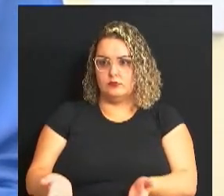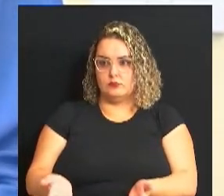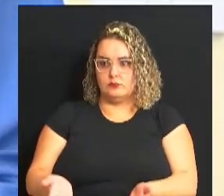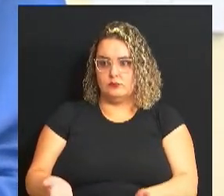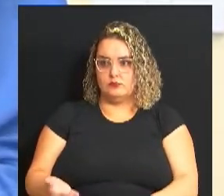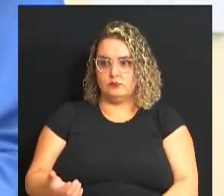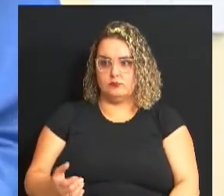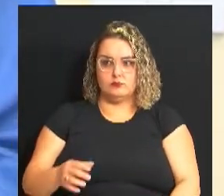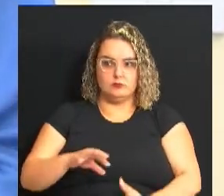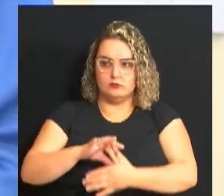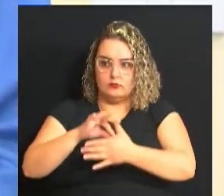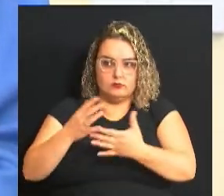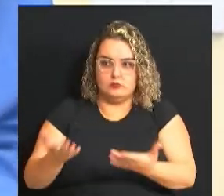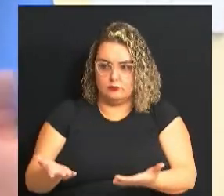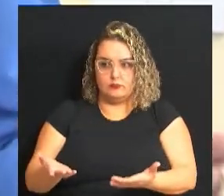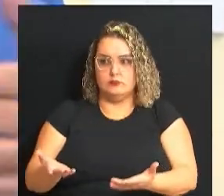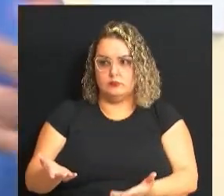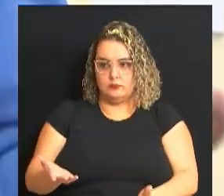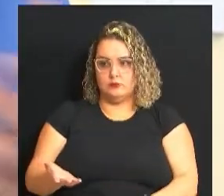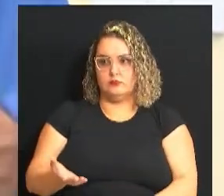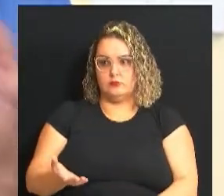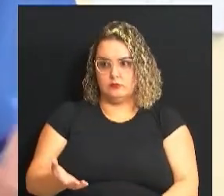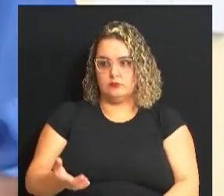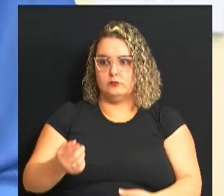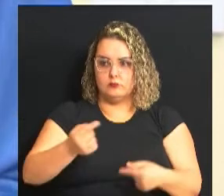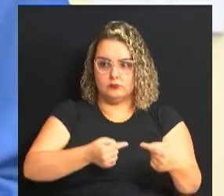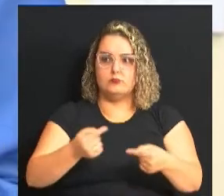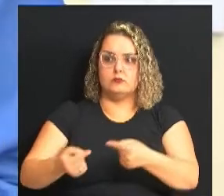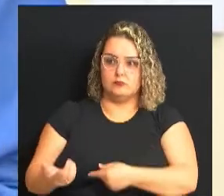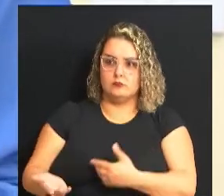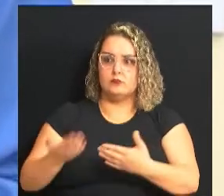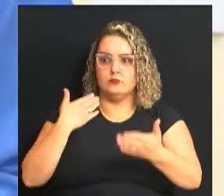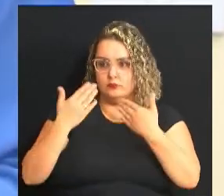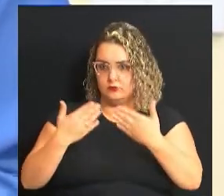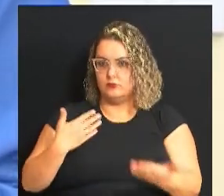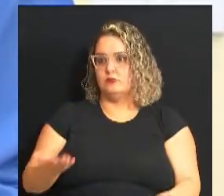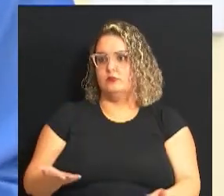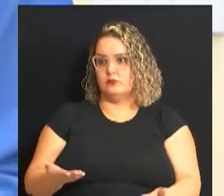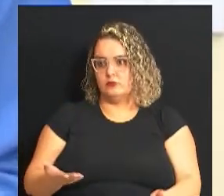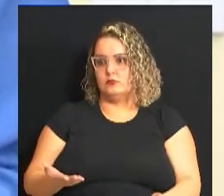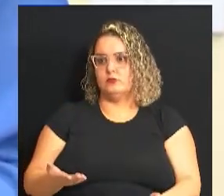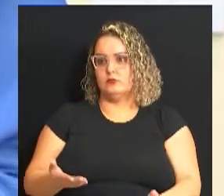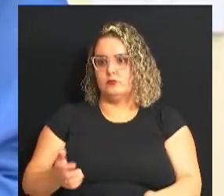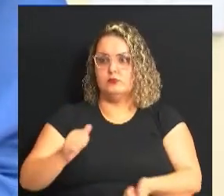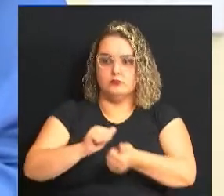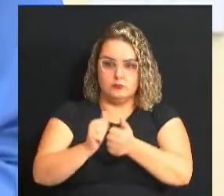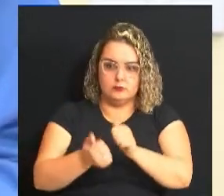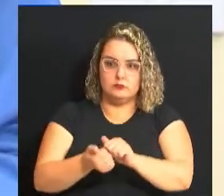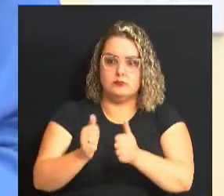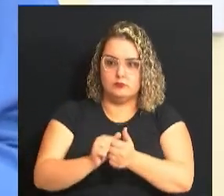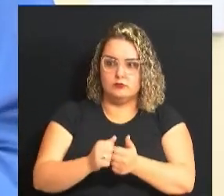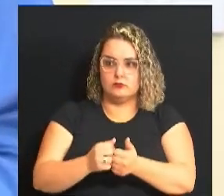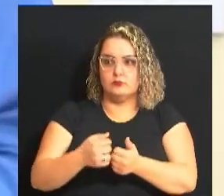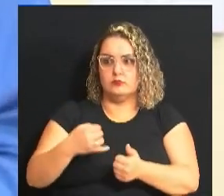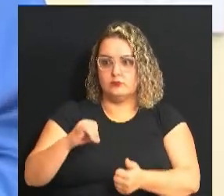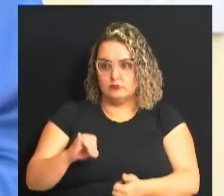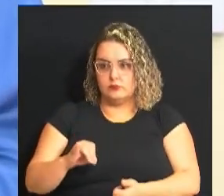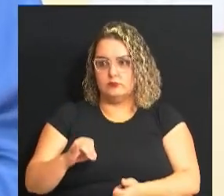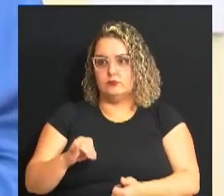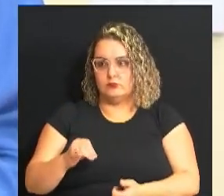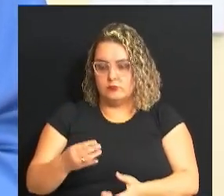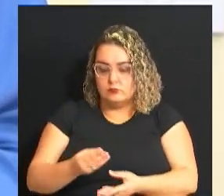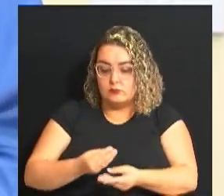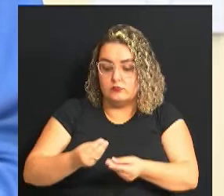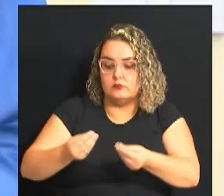para o líder, né? Aí nós vamos discutir com o governo, sem dúvida, a pertinência, a adequação, e se for alguma coisa para aprimorar